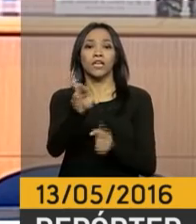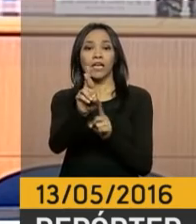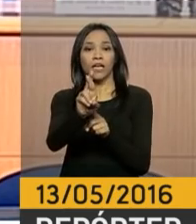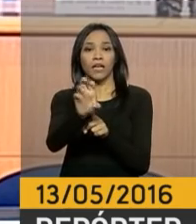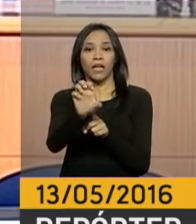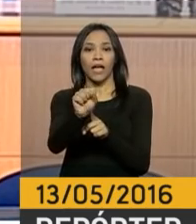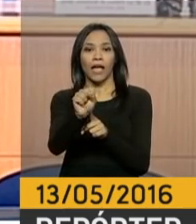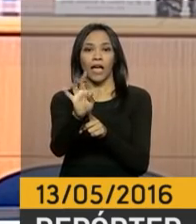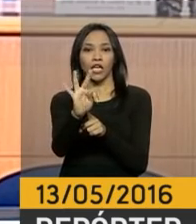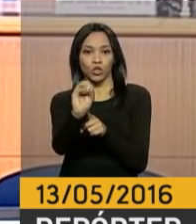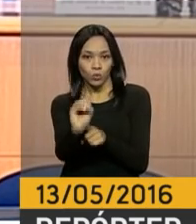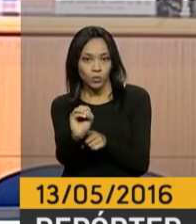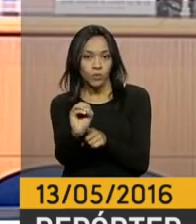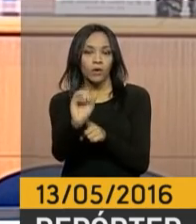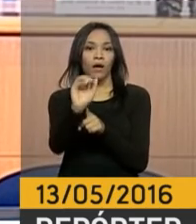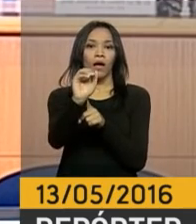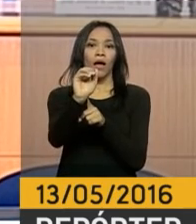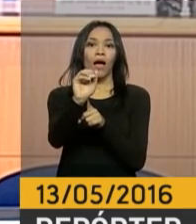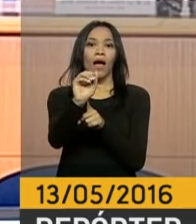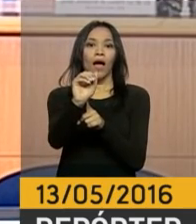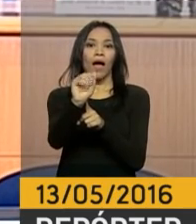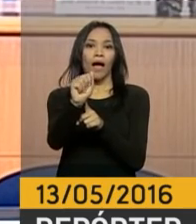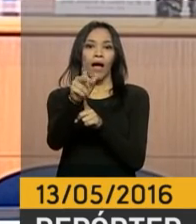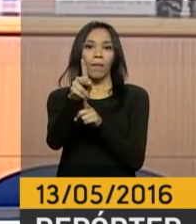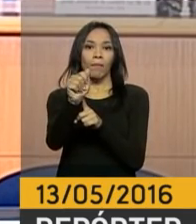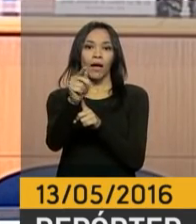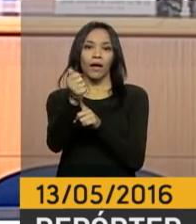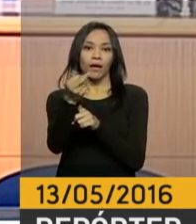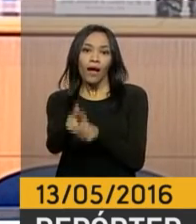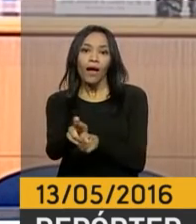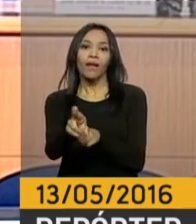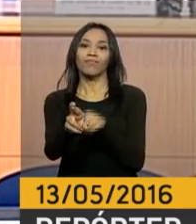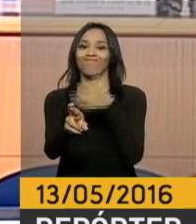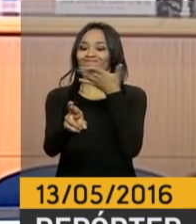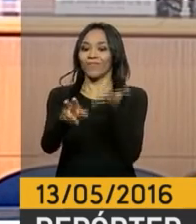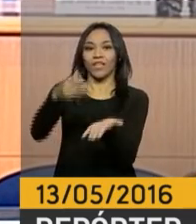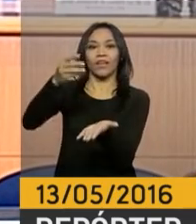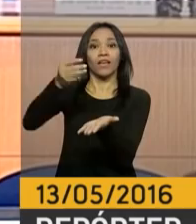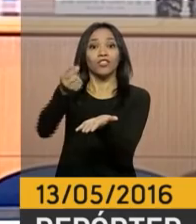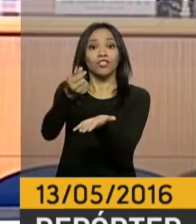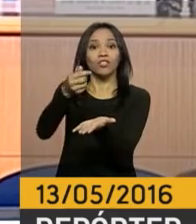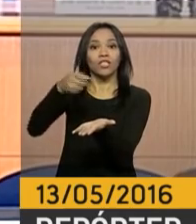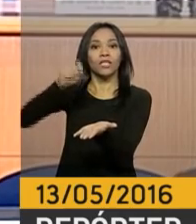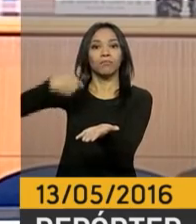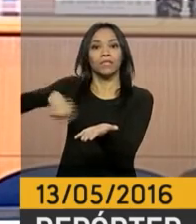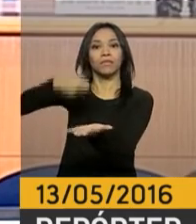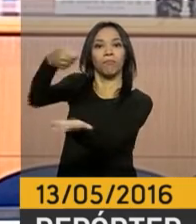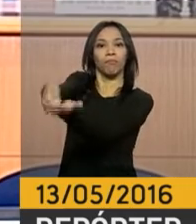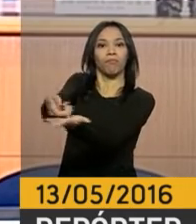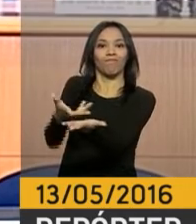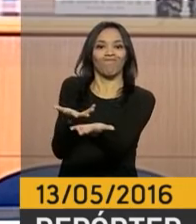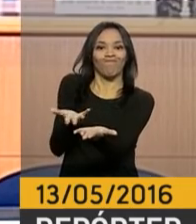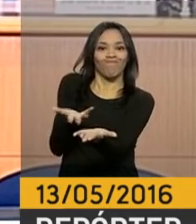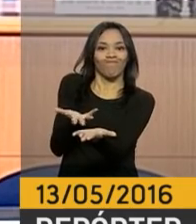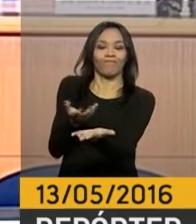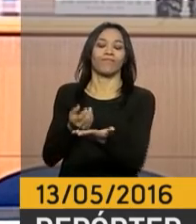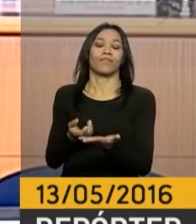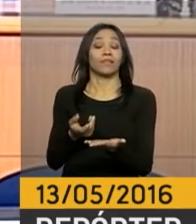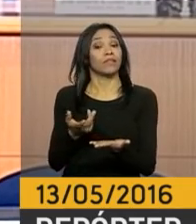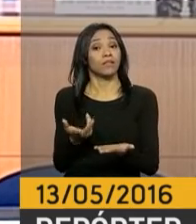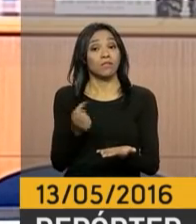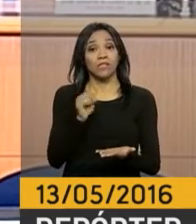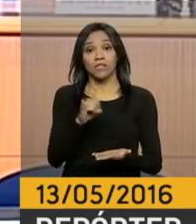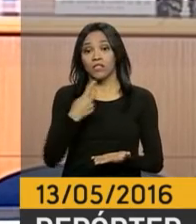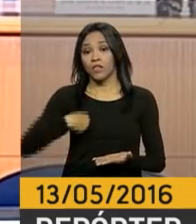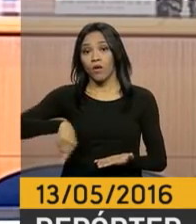no ministério 14 bilhões eh de restos a pagar e precisamos e Se